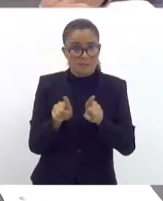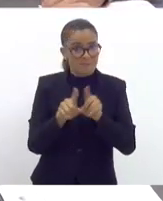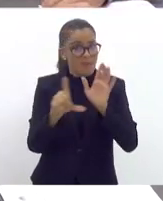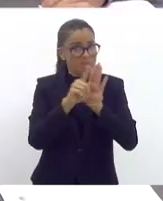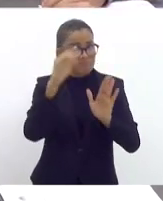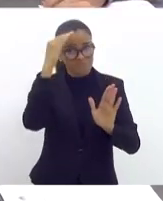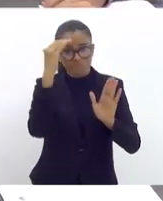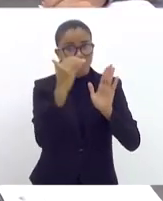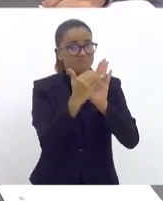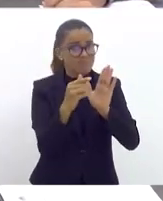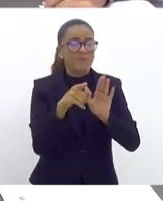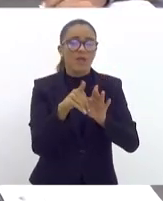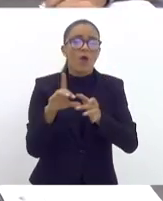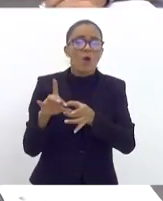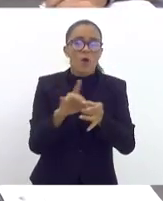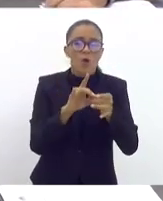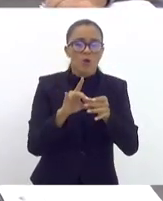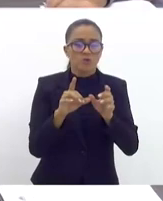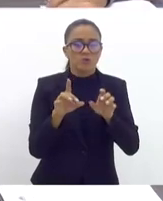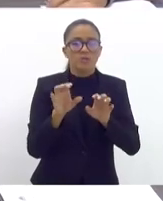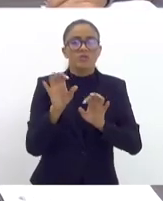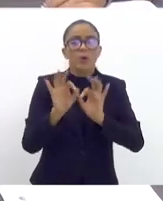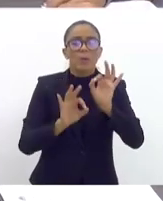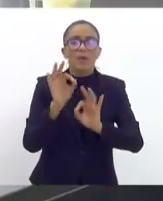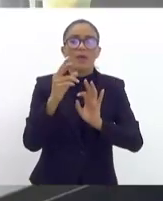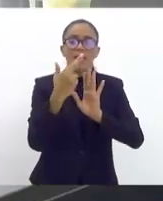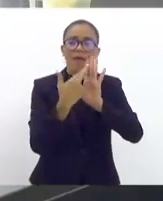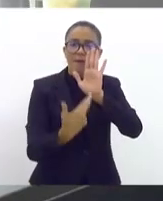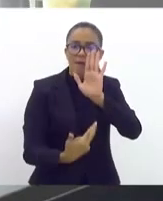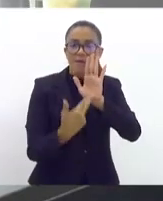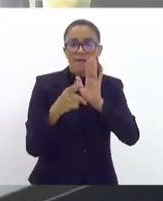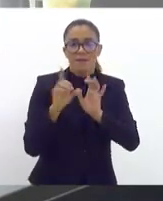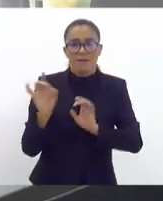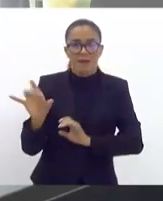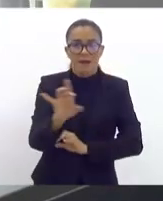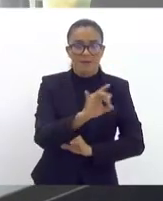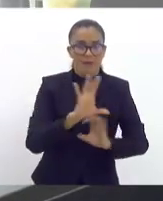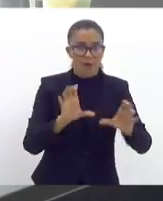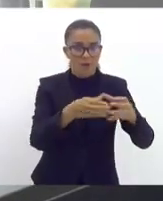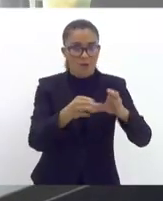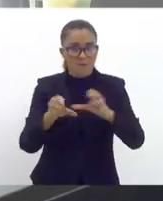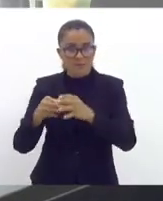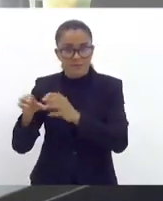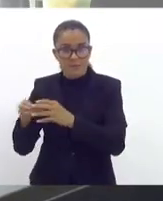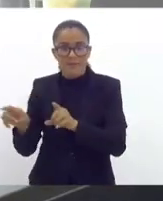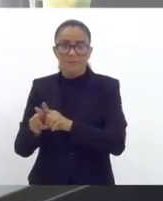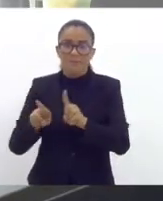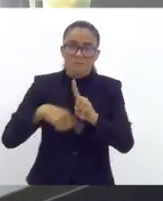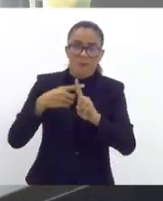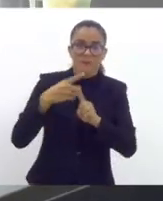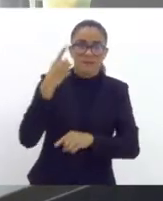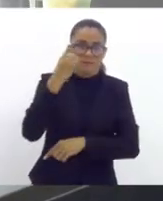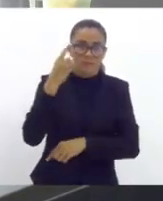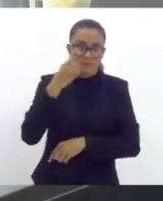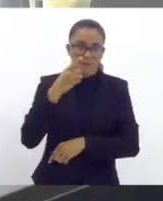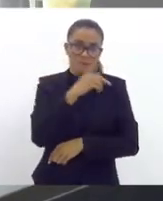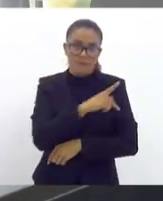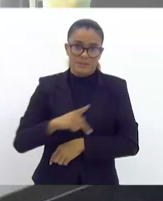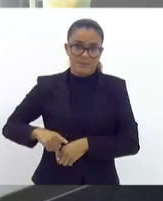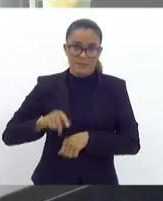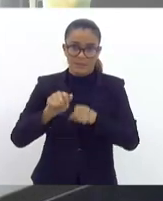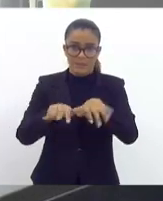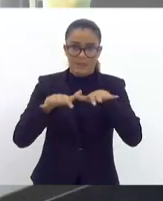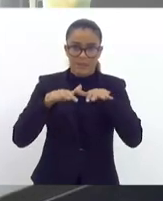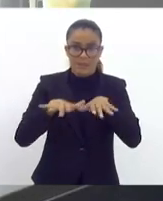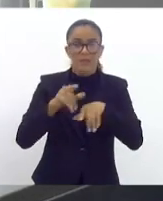tramitação conjunta mediante requerimento de qualquer comissão ou Deputado ao presidente da Assembleia cabendo